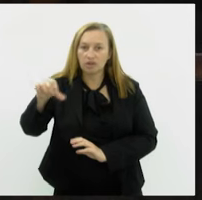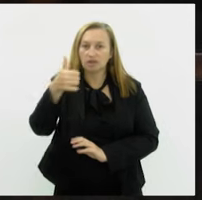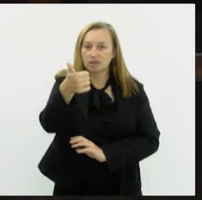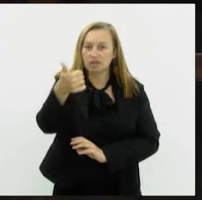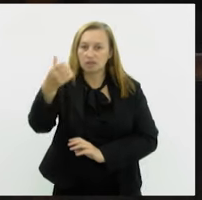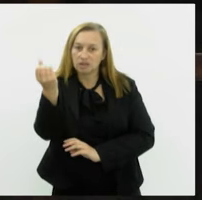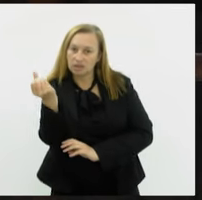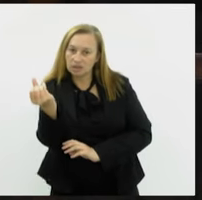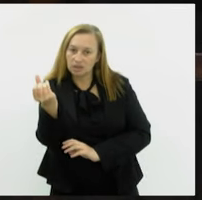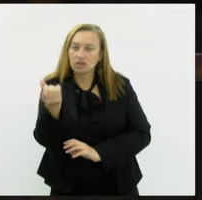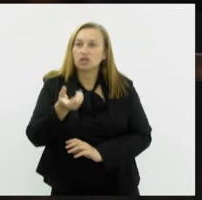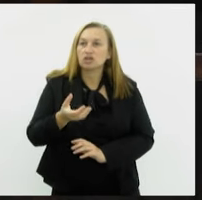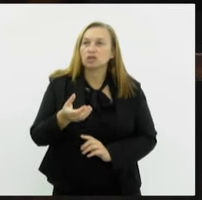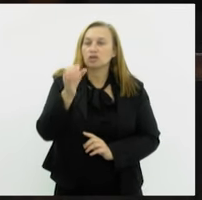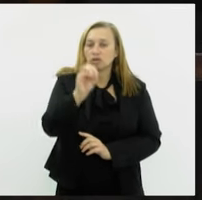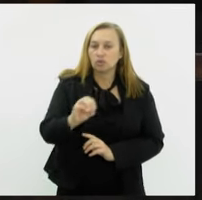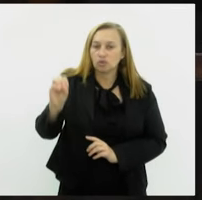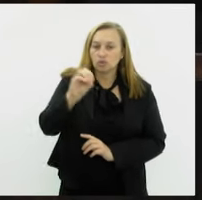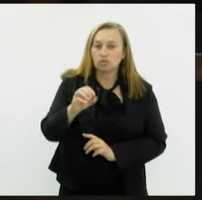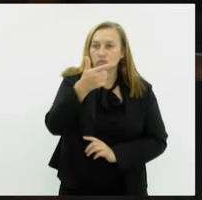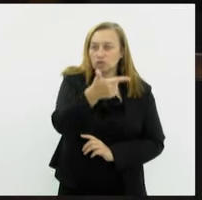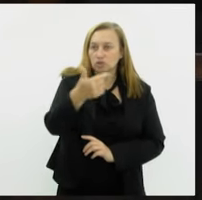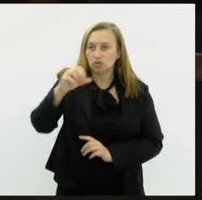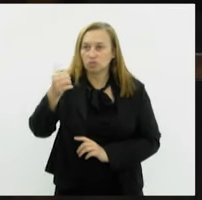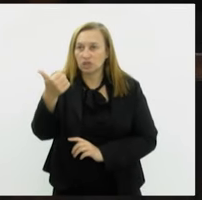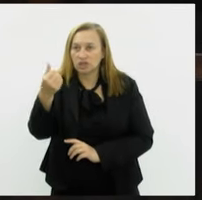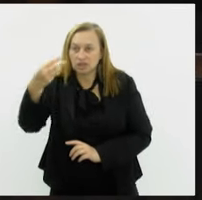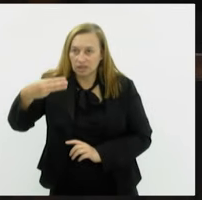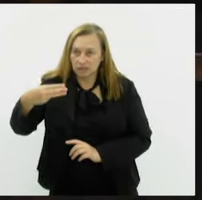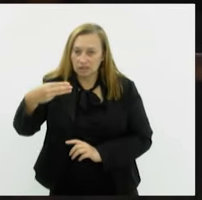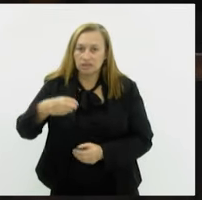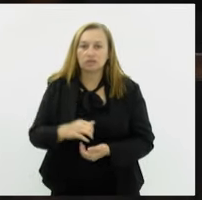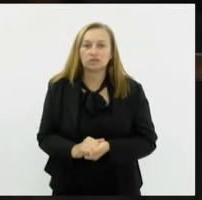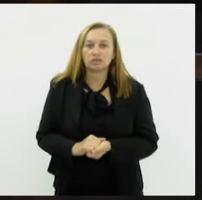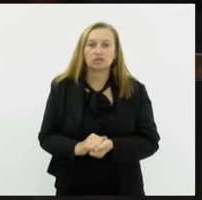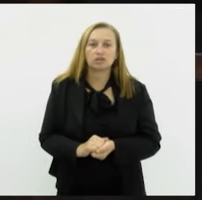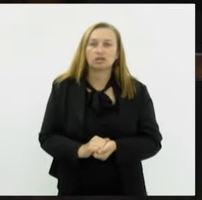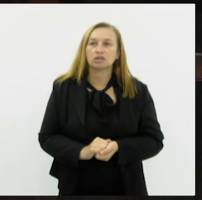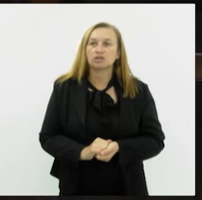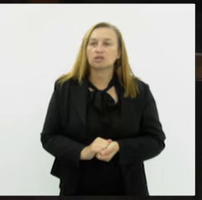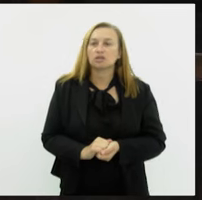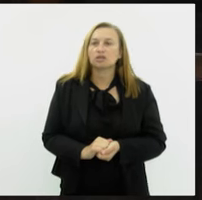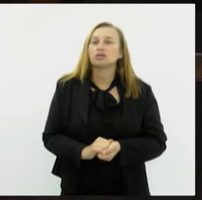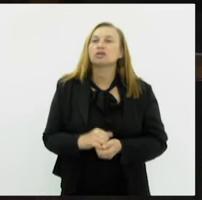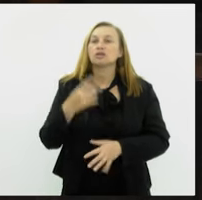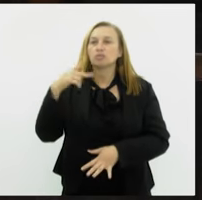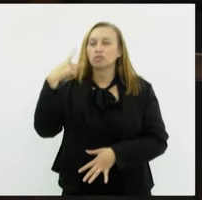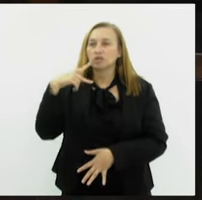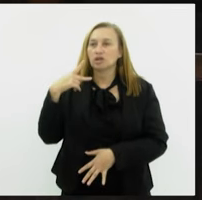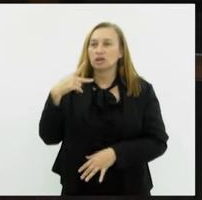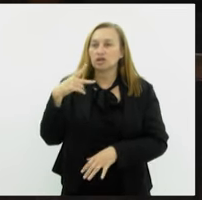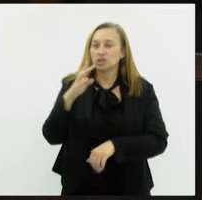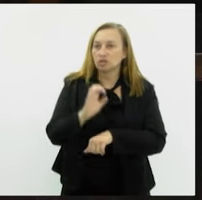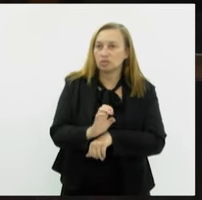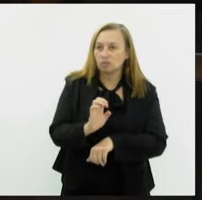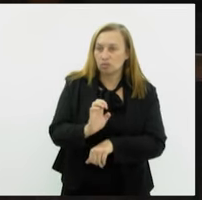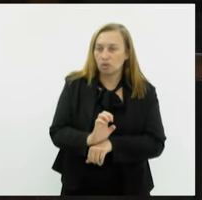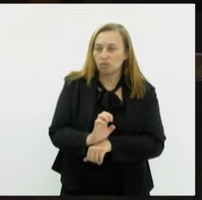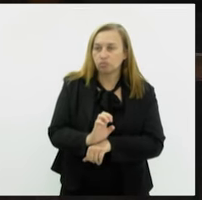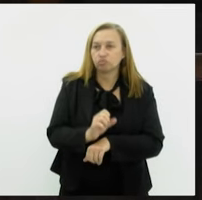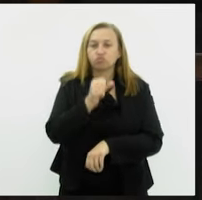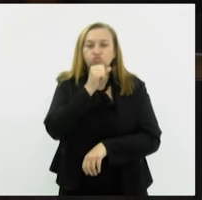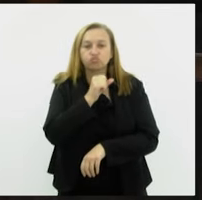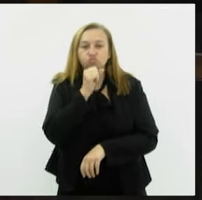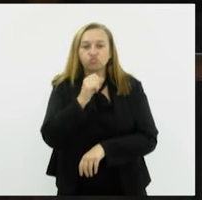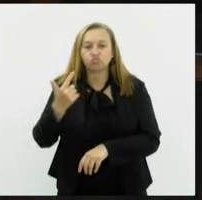6.559, de 16 de outubro de 2013, que institui a política estadual do idoso e dá outras